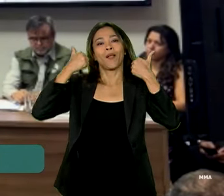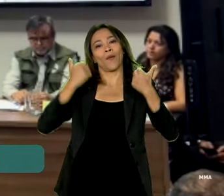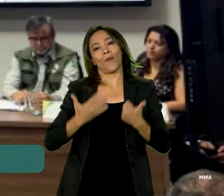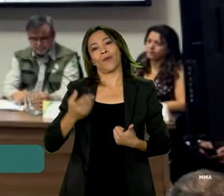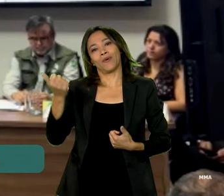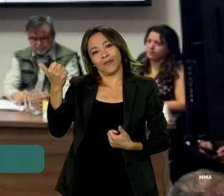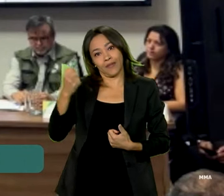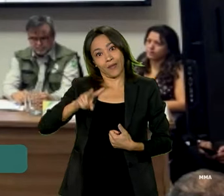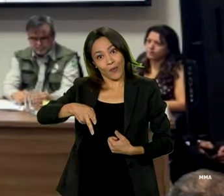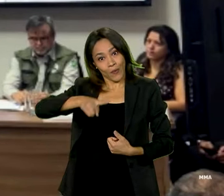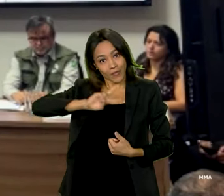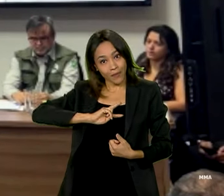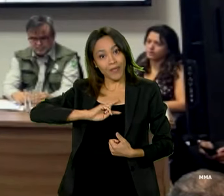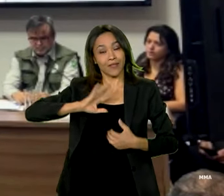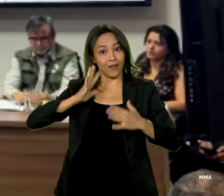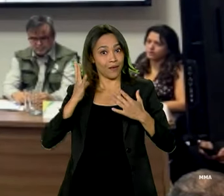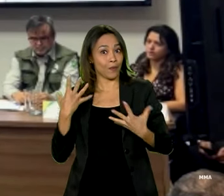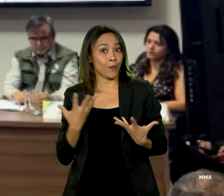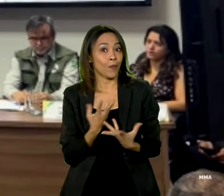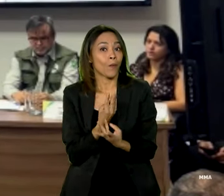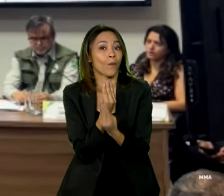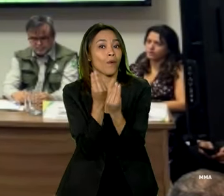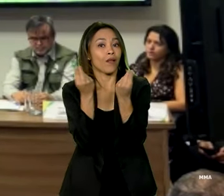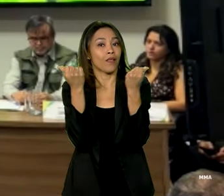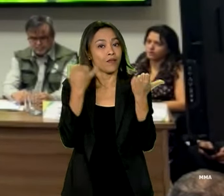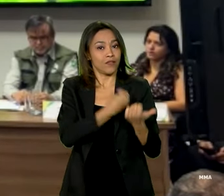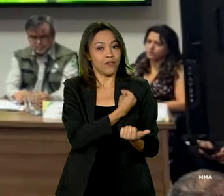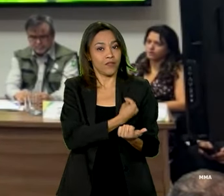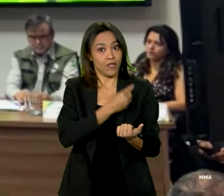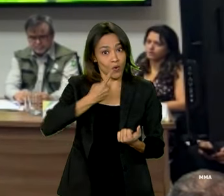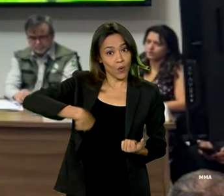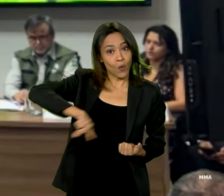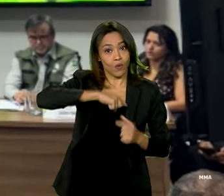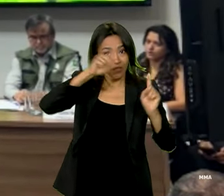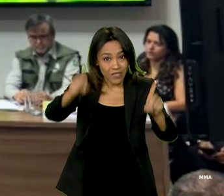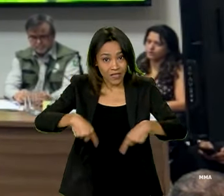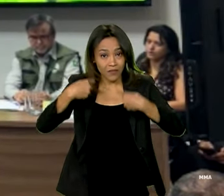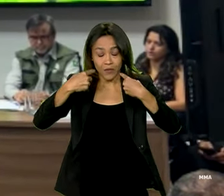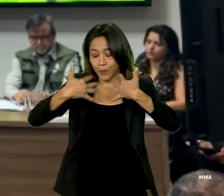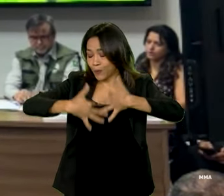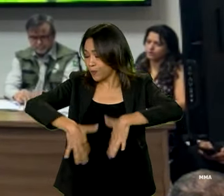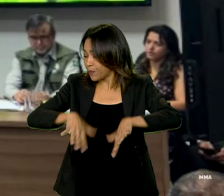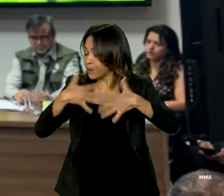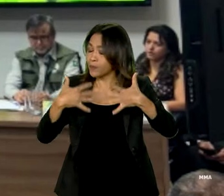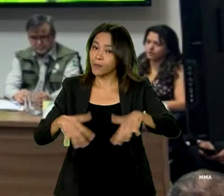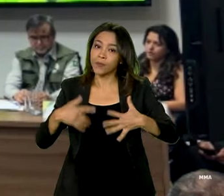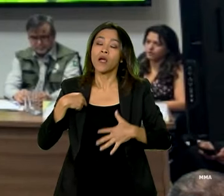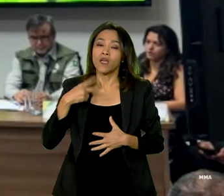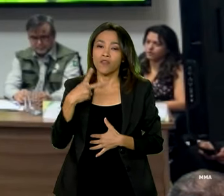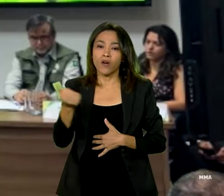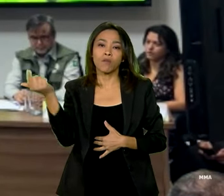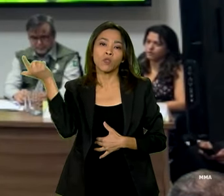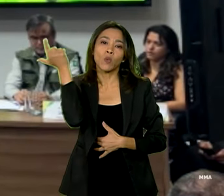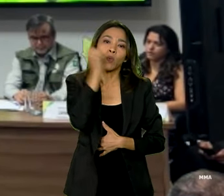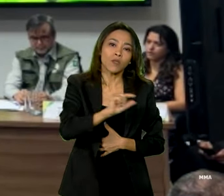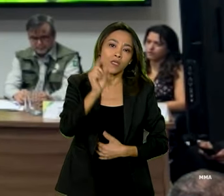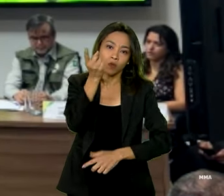de vida. O nosso desafio é enorme e só teremos alcançado com